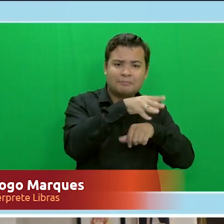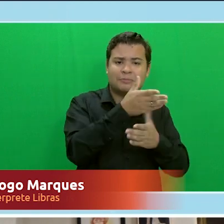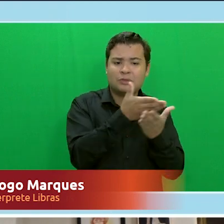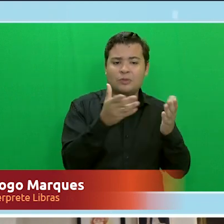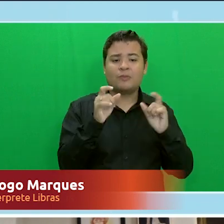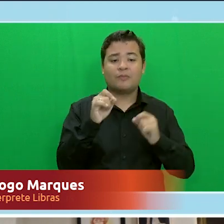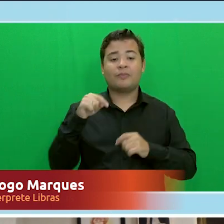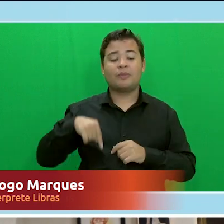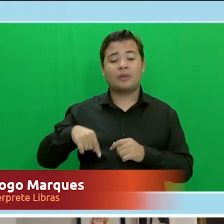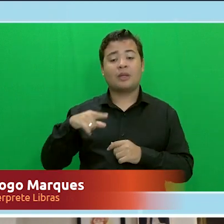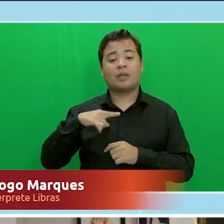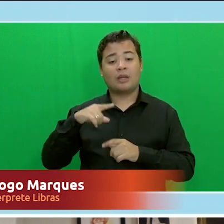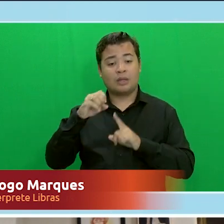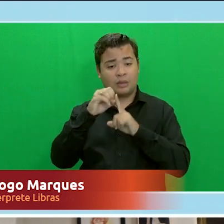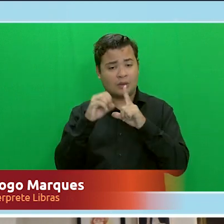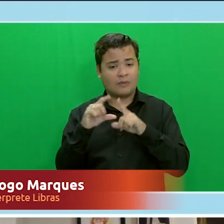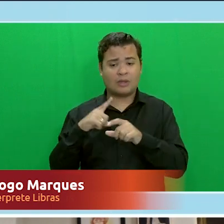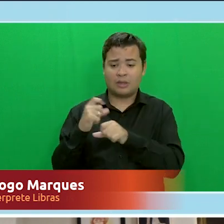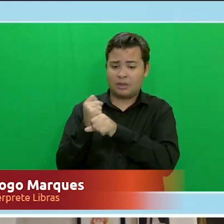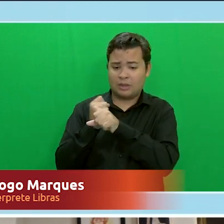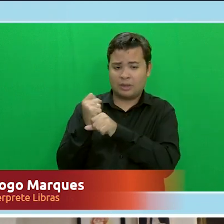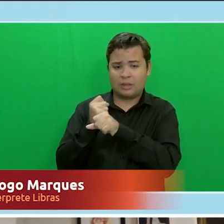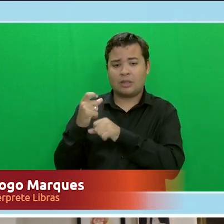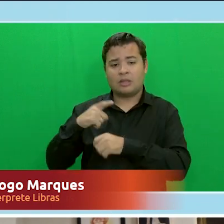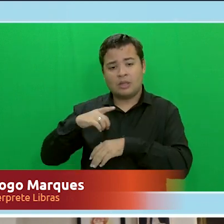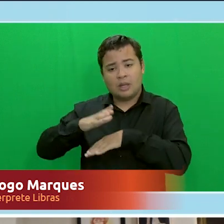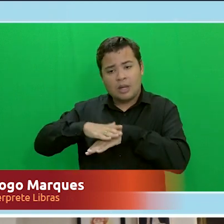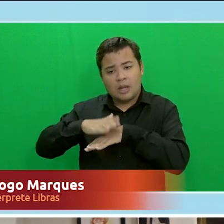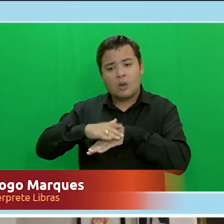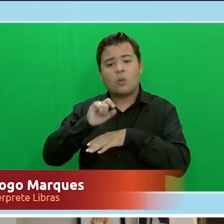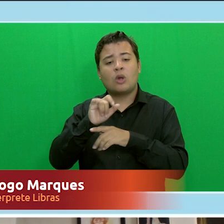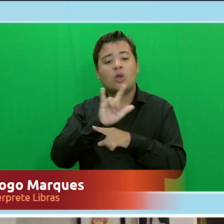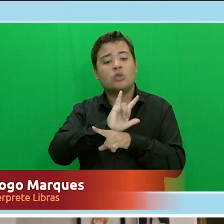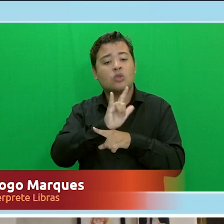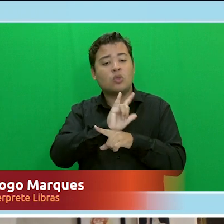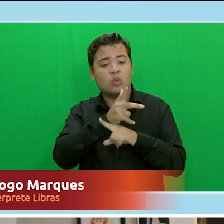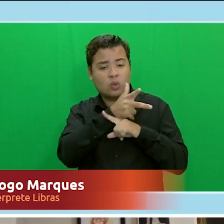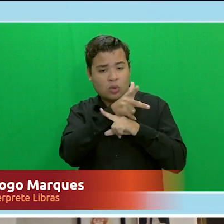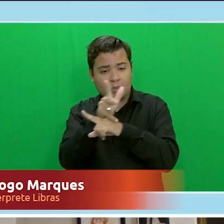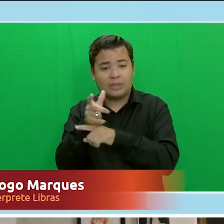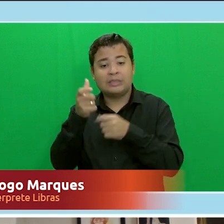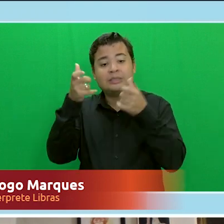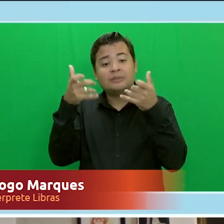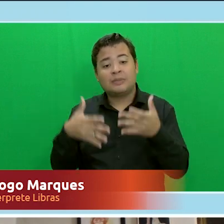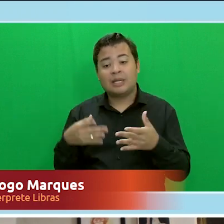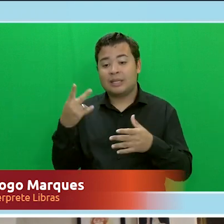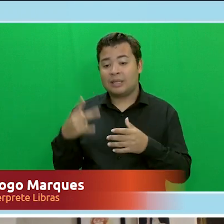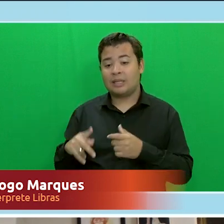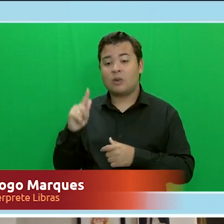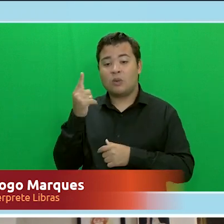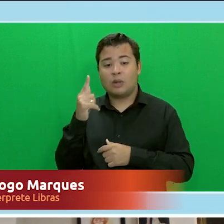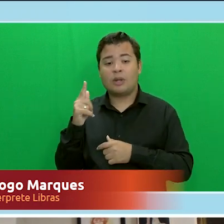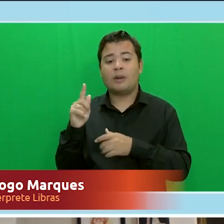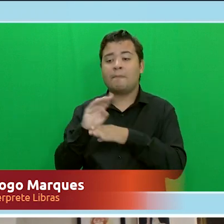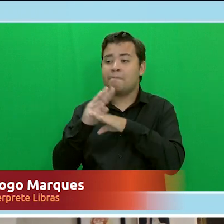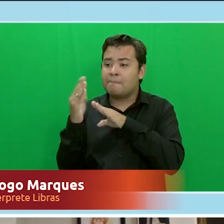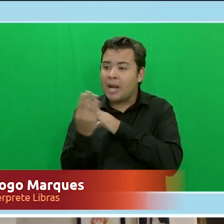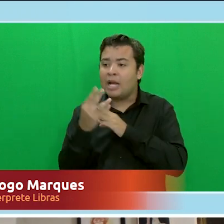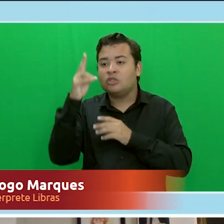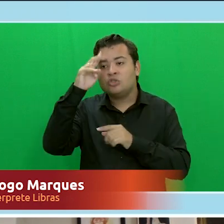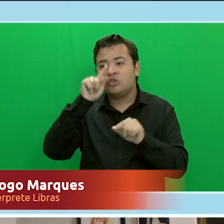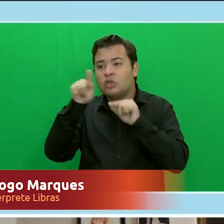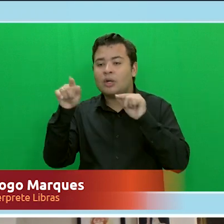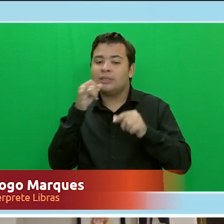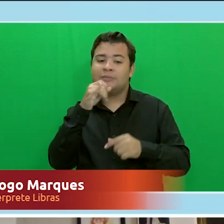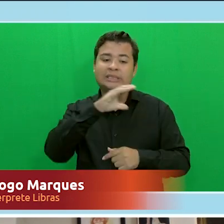A TV, há muitos anos, produziu uma série documentários contando a história de bairros aqui de Goiânia, do